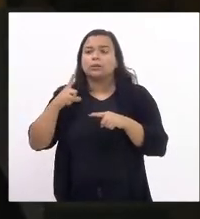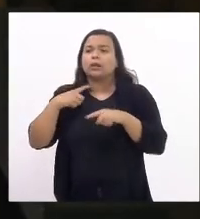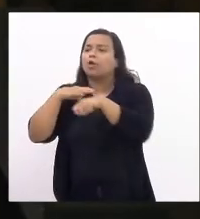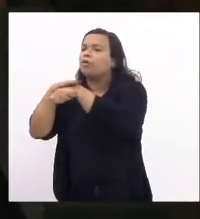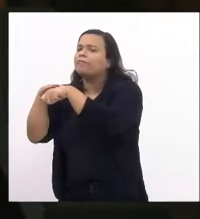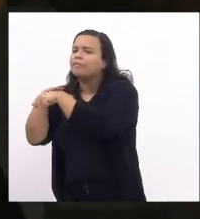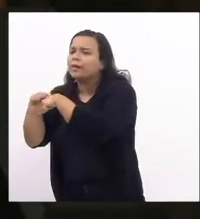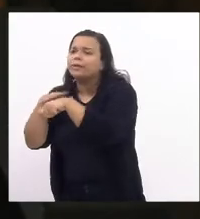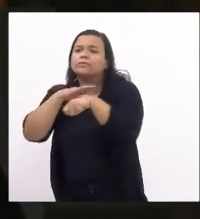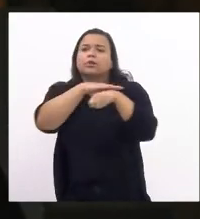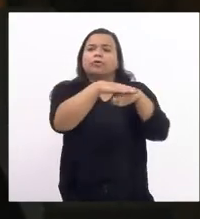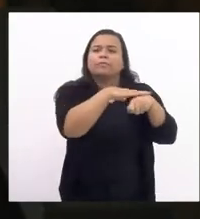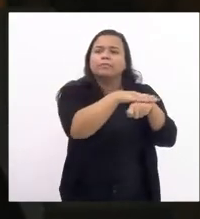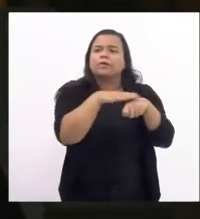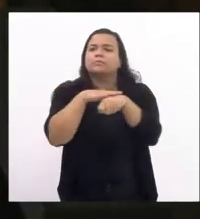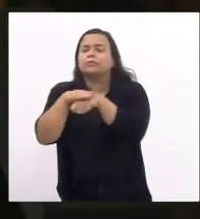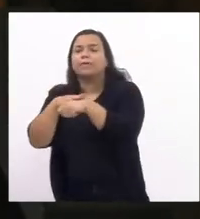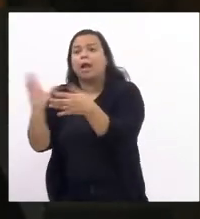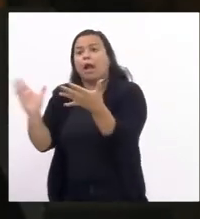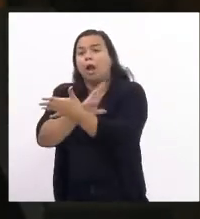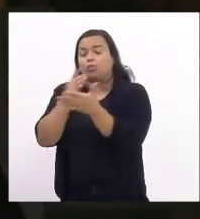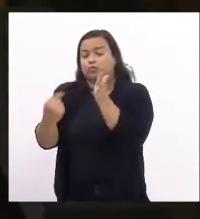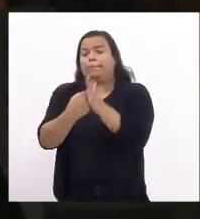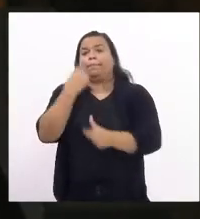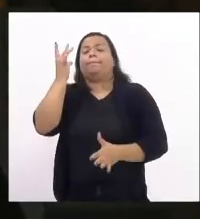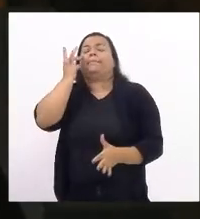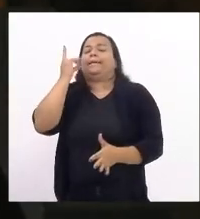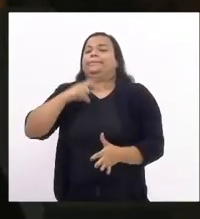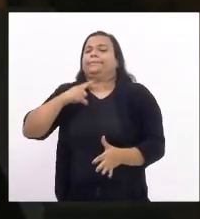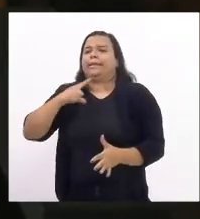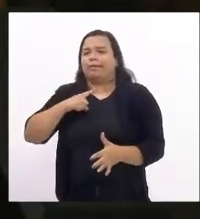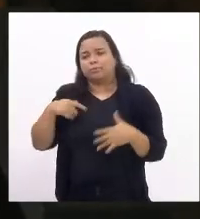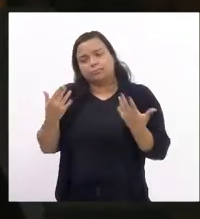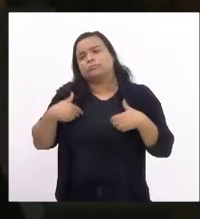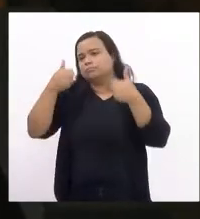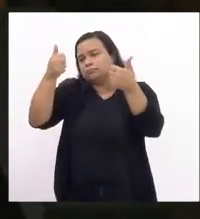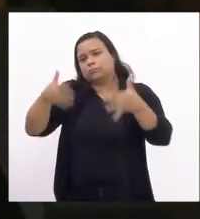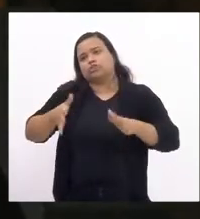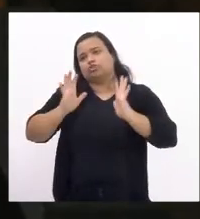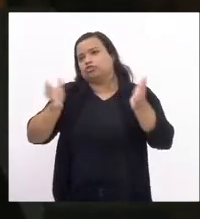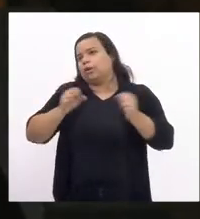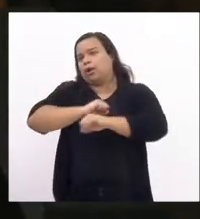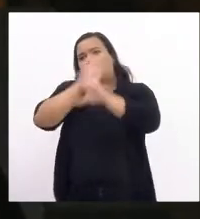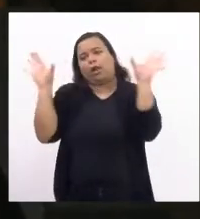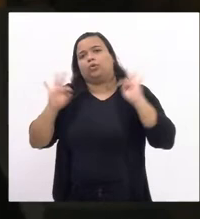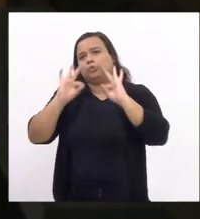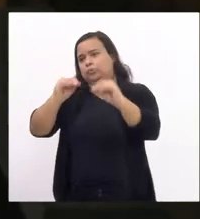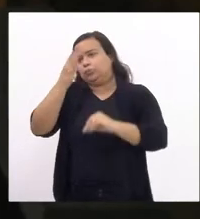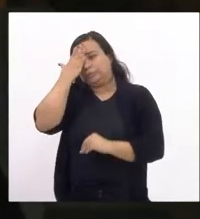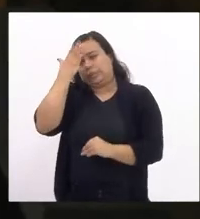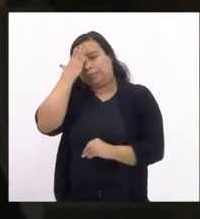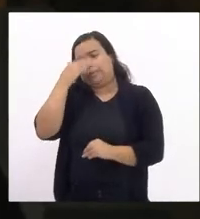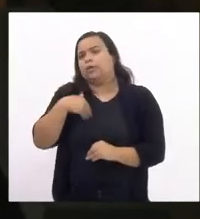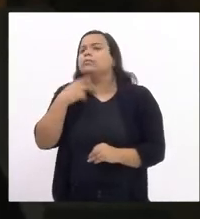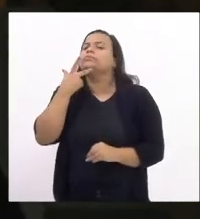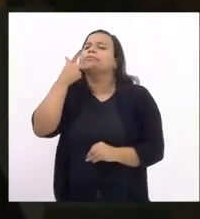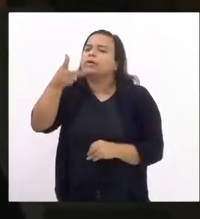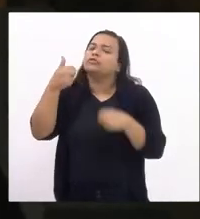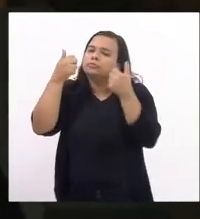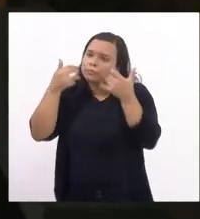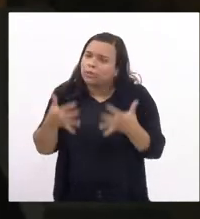e outro que me perguntam pessoalmente. Então, para dizer que fui muito bem recebido